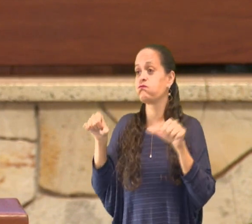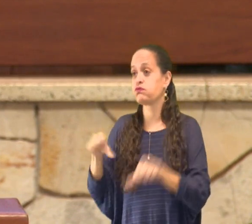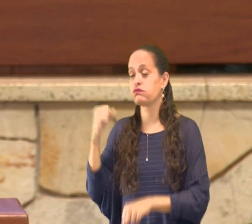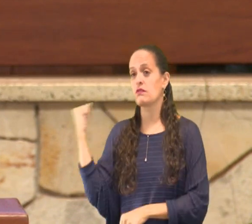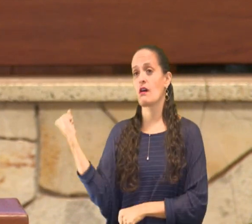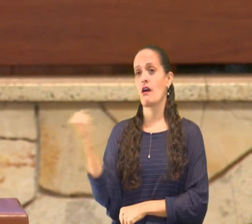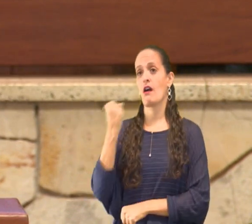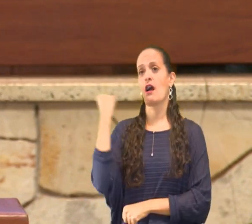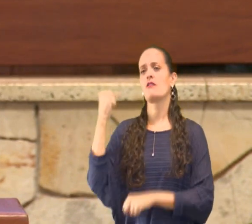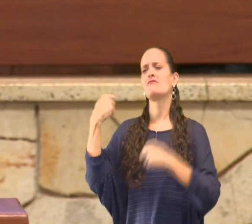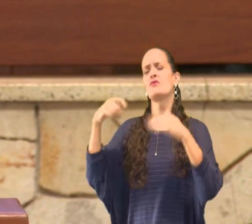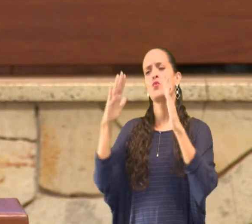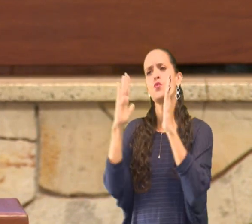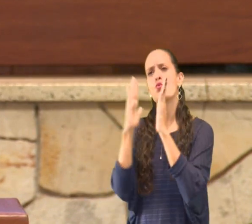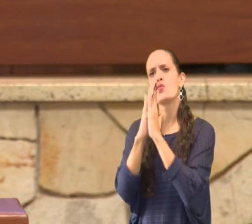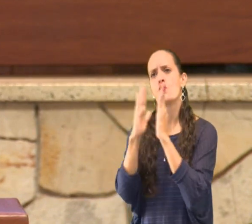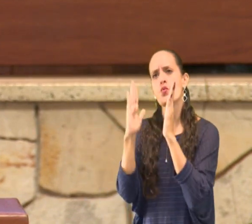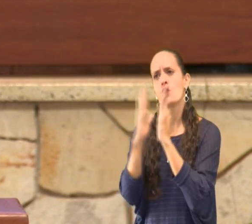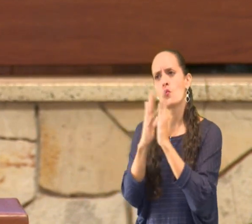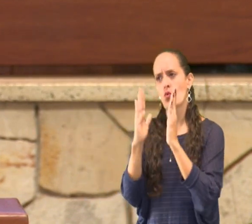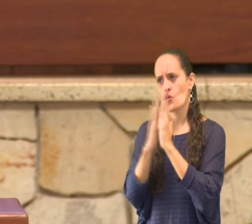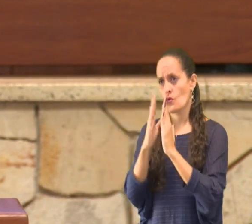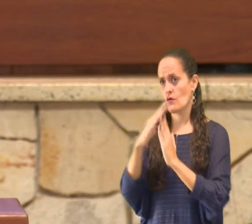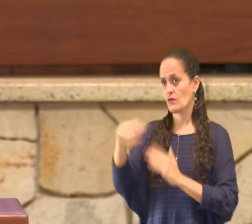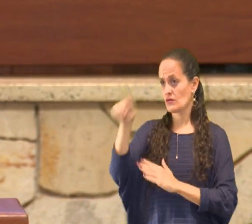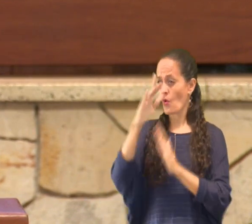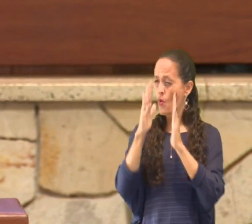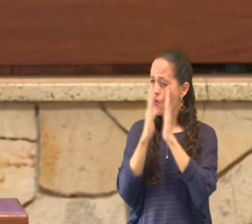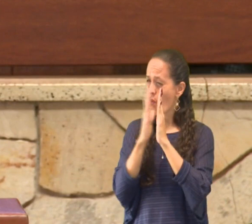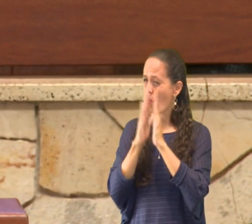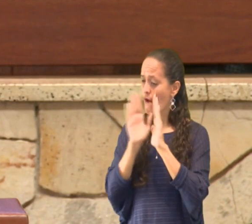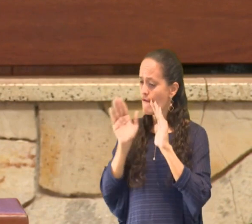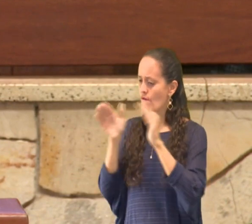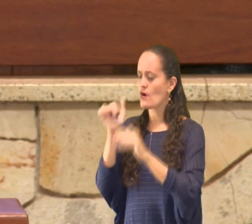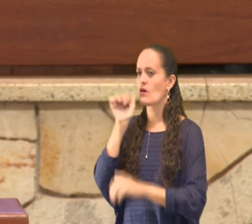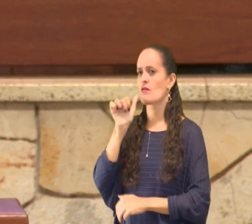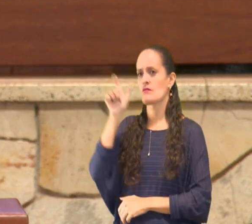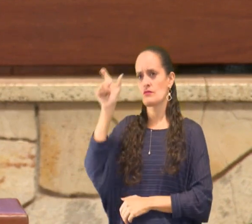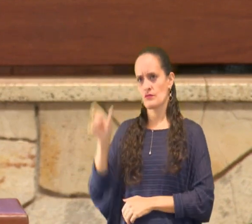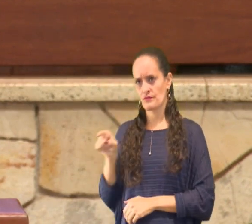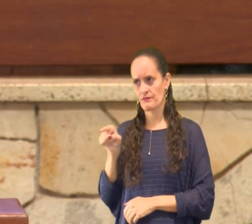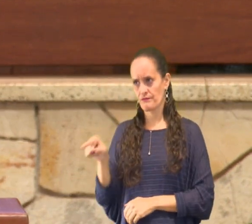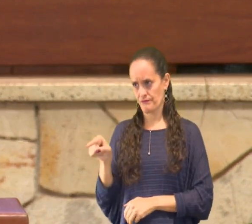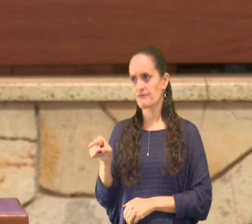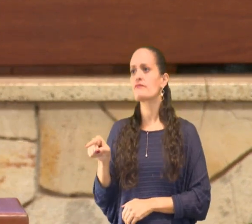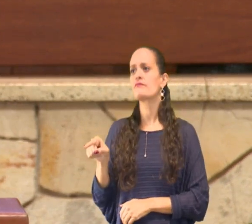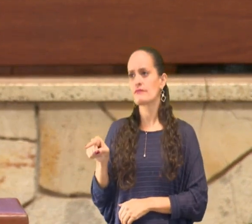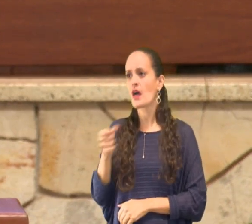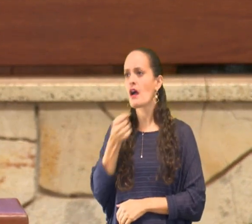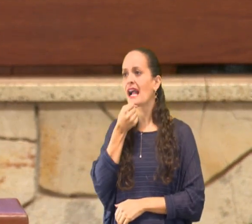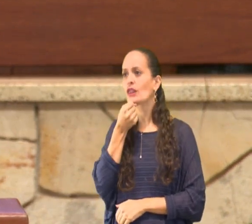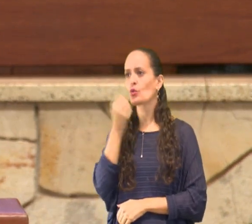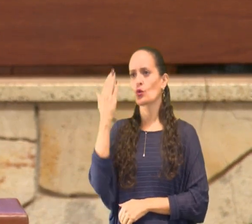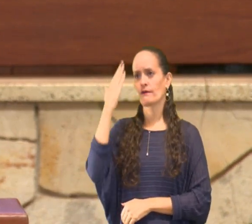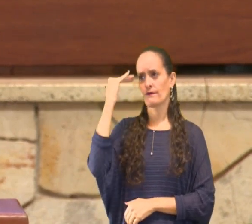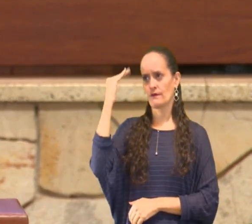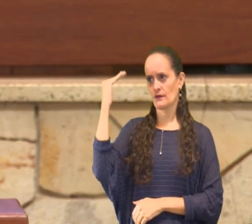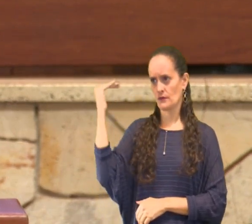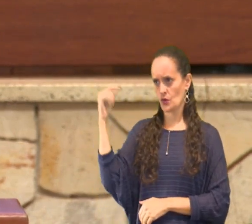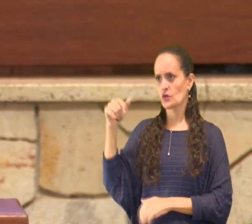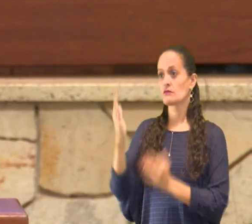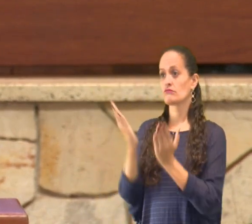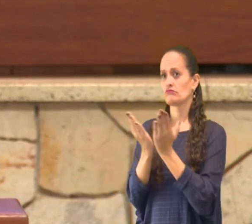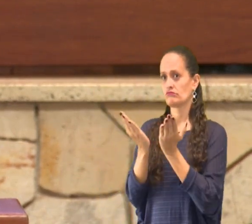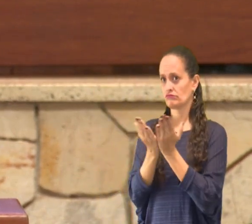de convocar e conclamar a igreja para que possamos orar por essa irmã também, para que Deus possa